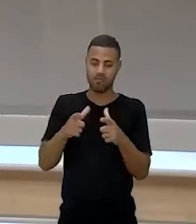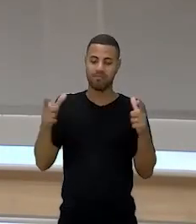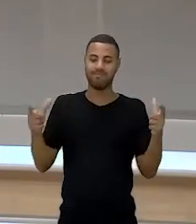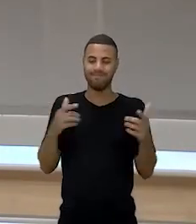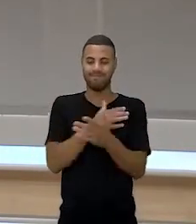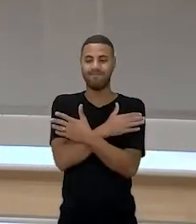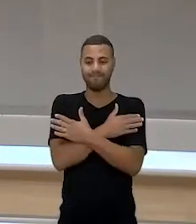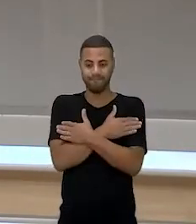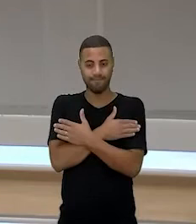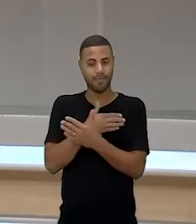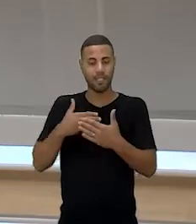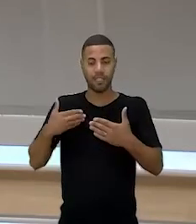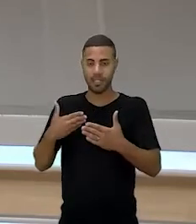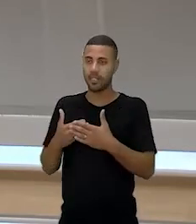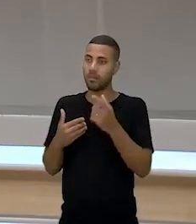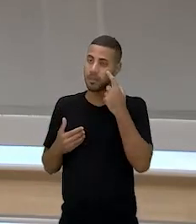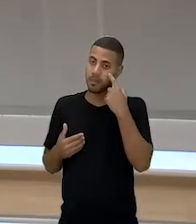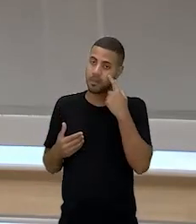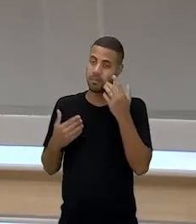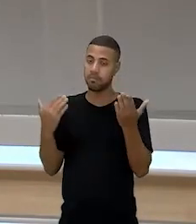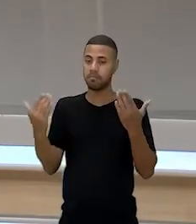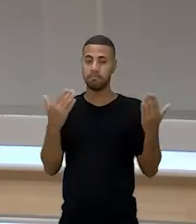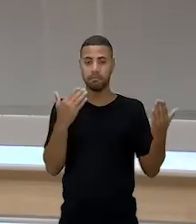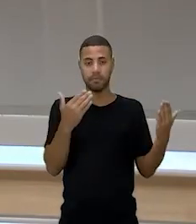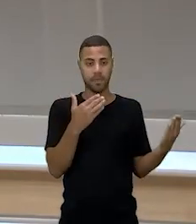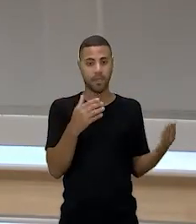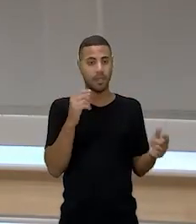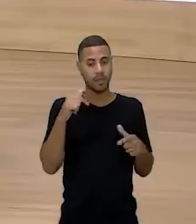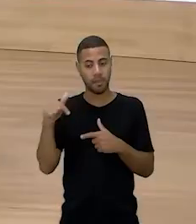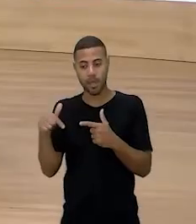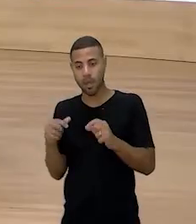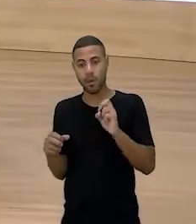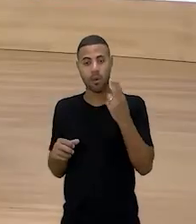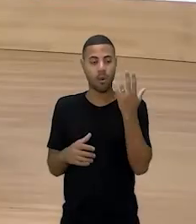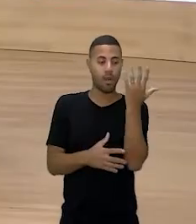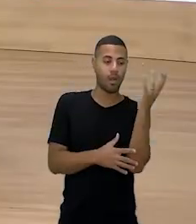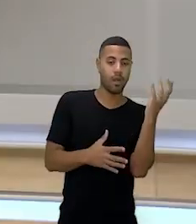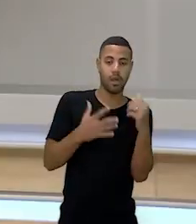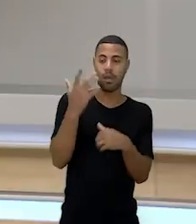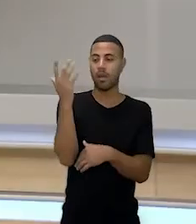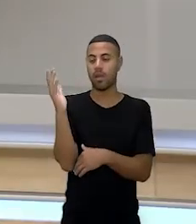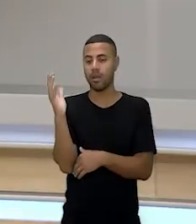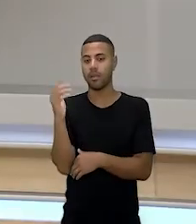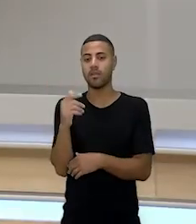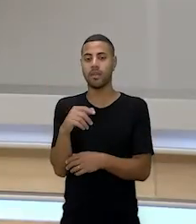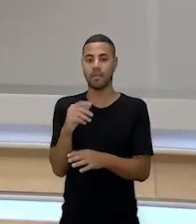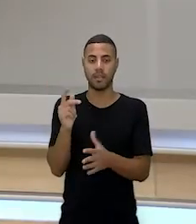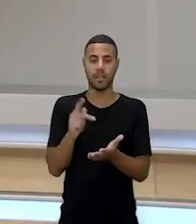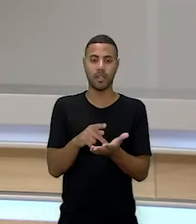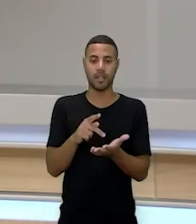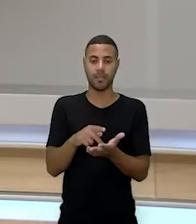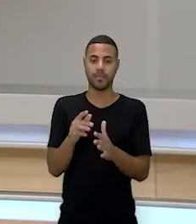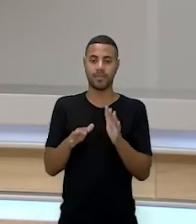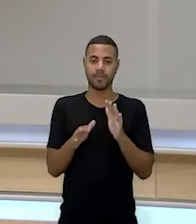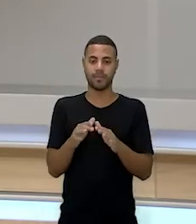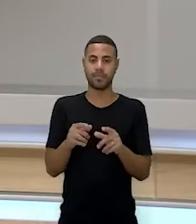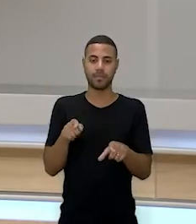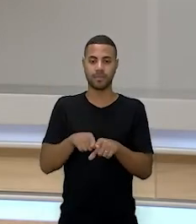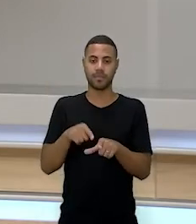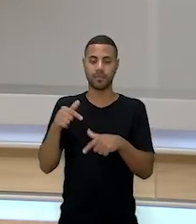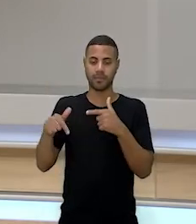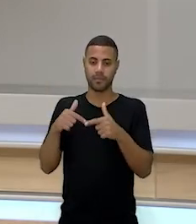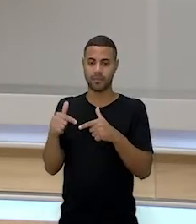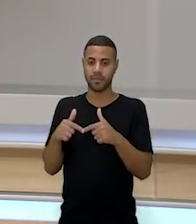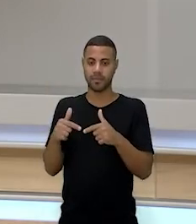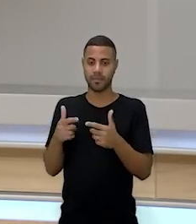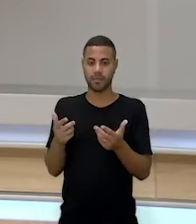desemprego. Então, assim, é uma polêmica que deve ser... É uma questão... Eu falo muito isso em um componente curricular que eu trabalho, que é a